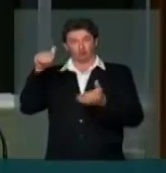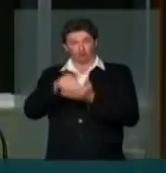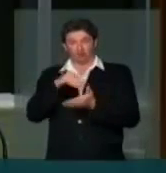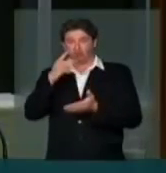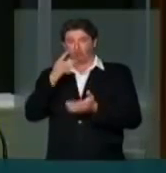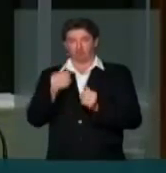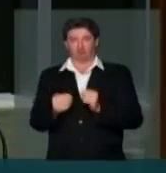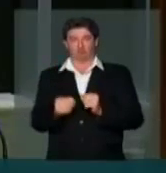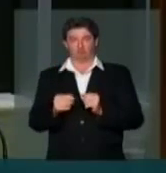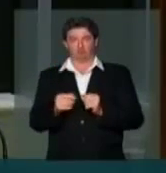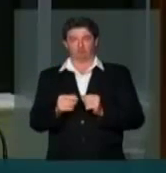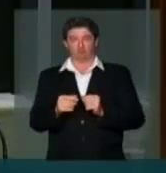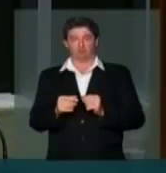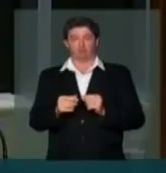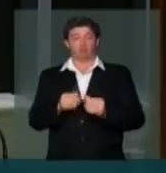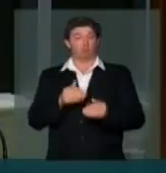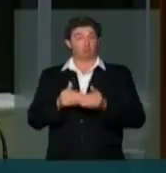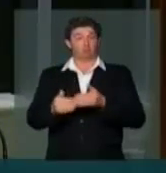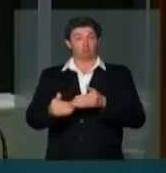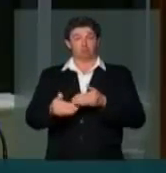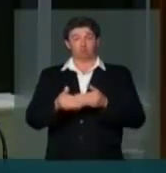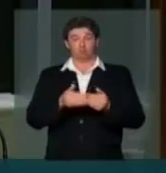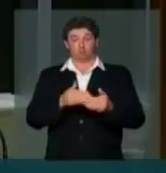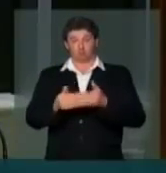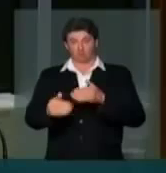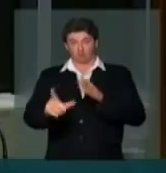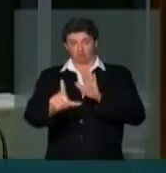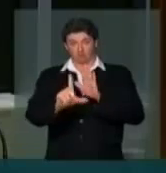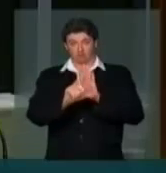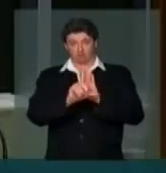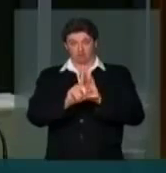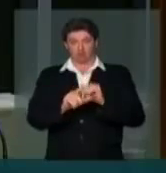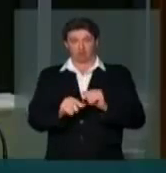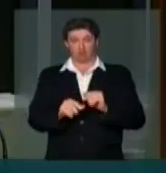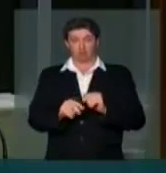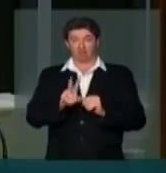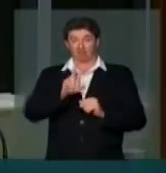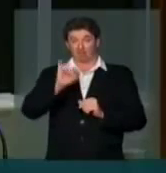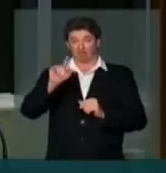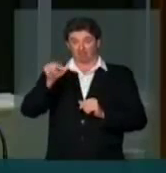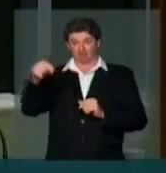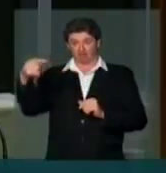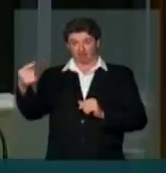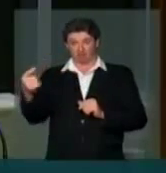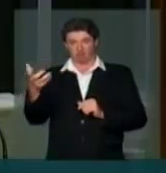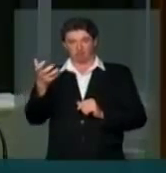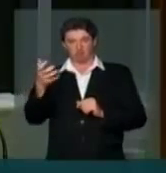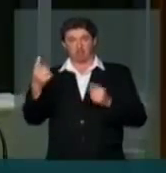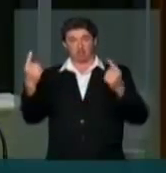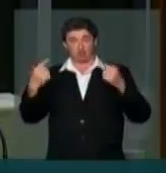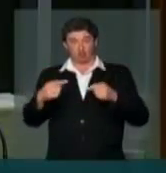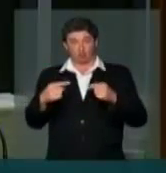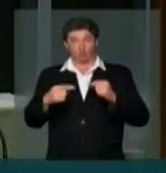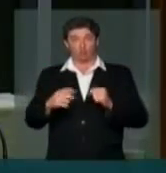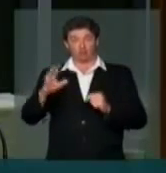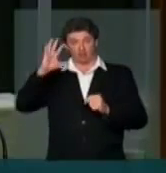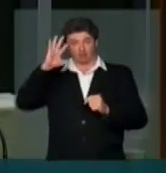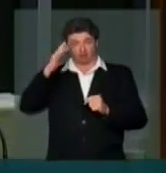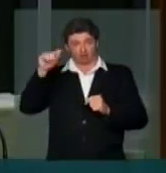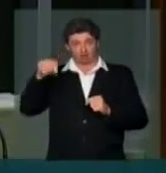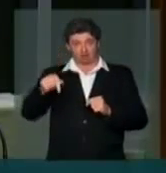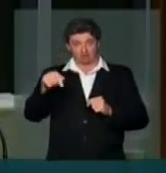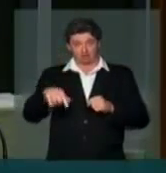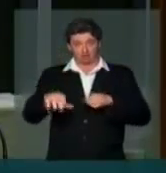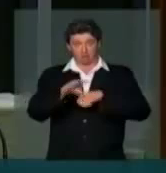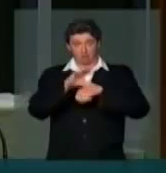votação: toda e qualquer lei que venha a contrariar a decisão